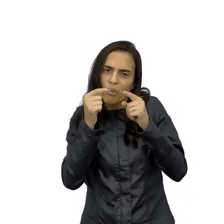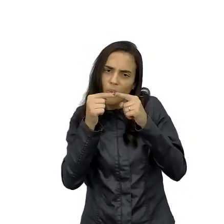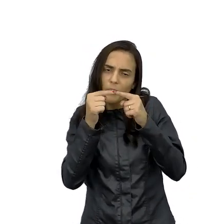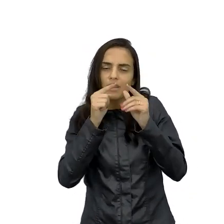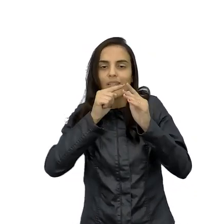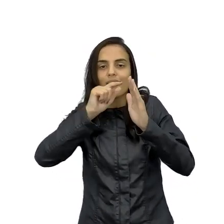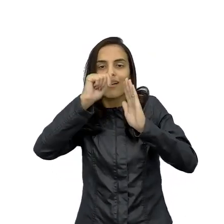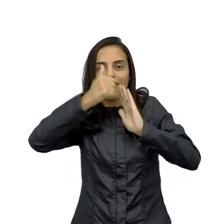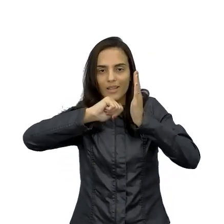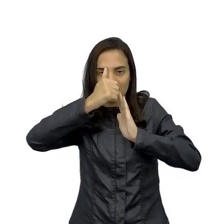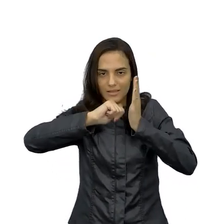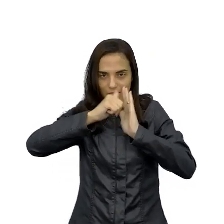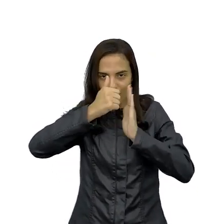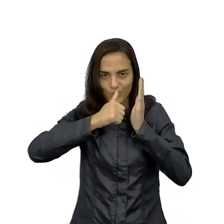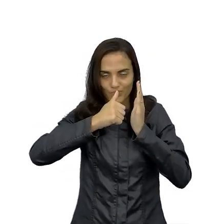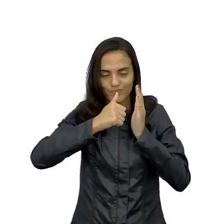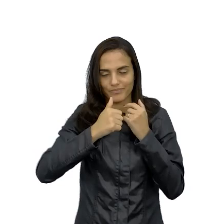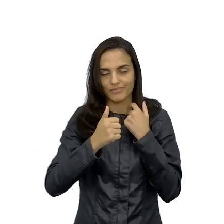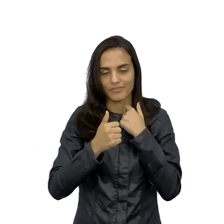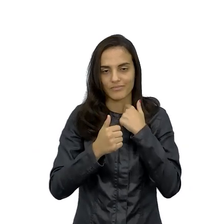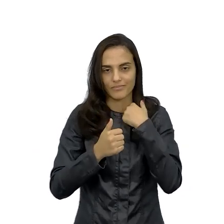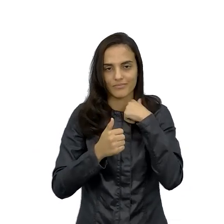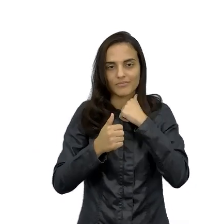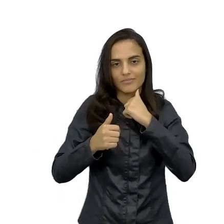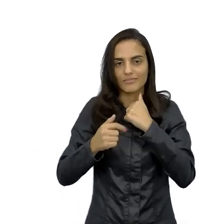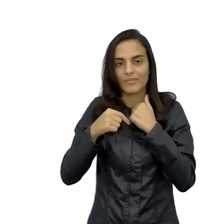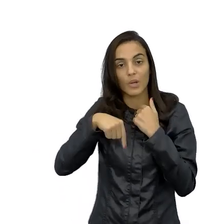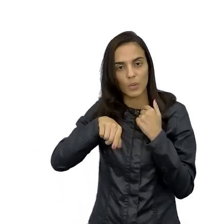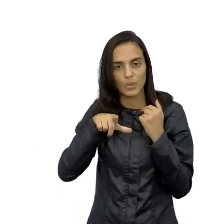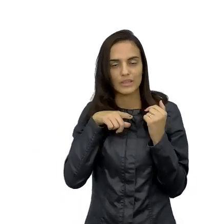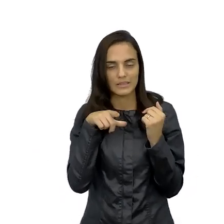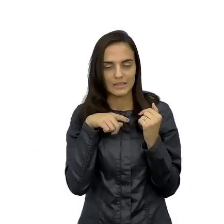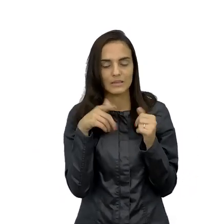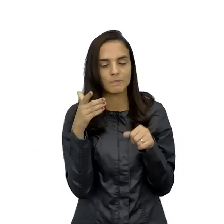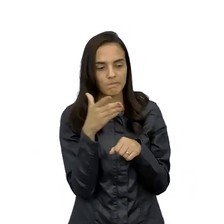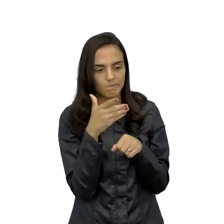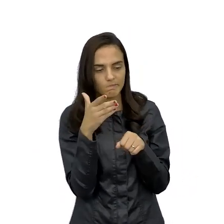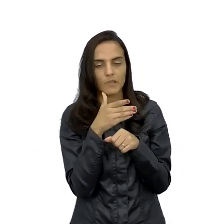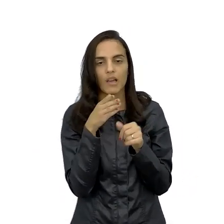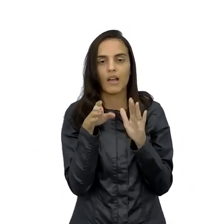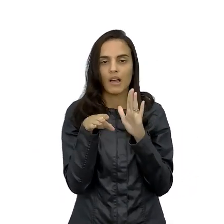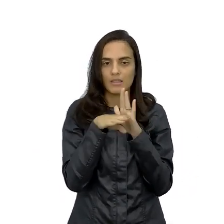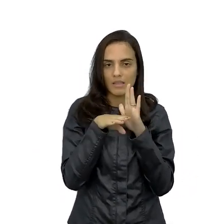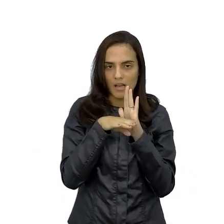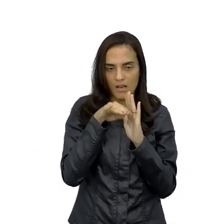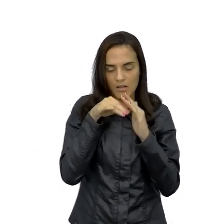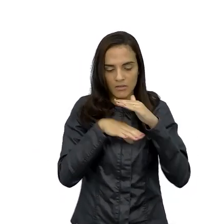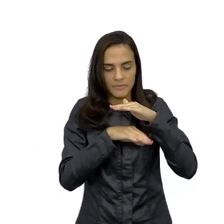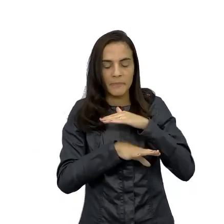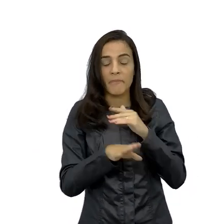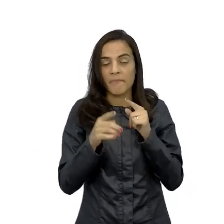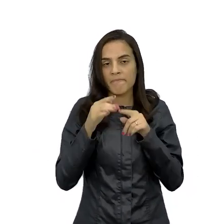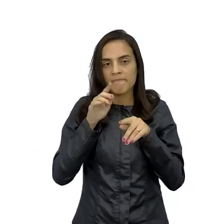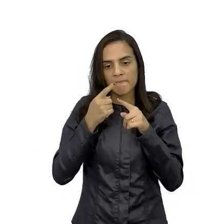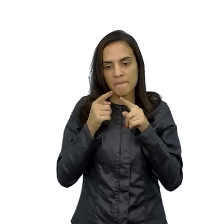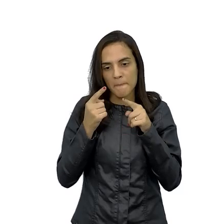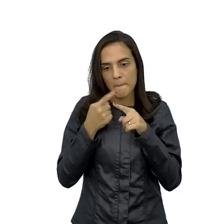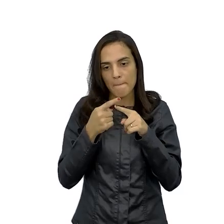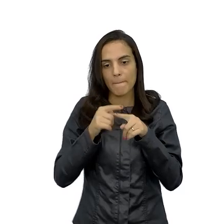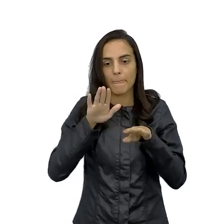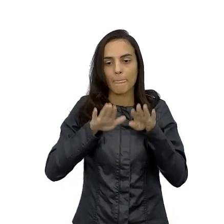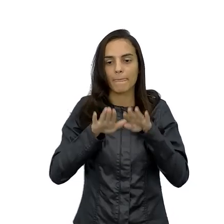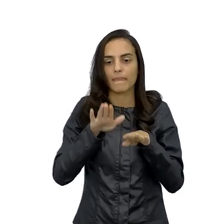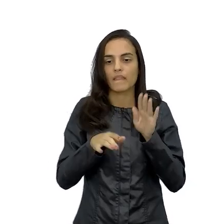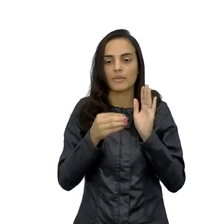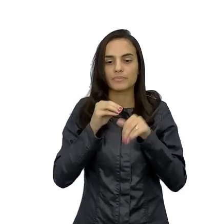avaliações pelas quais a gente tem acesso a esses dados, que muitas vezes são acessos indicados